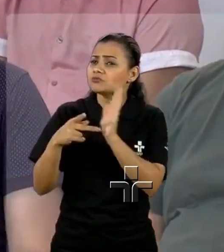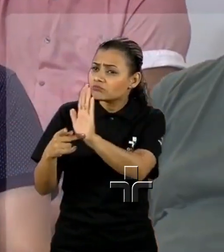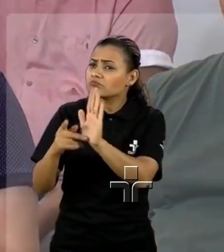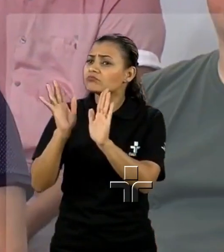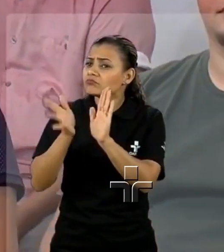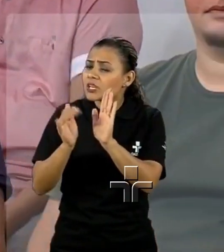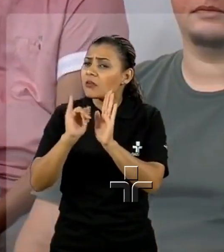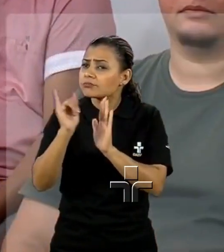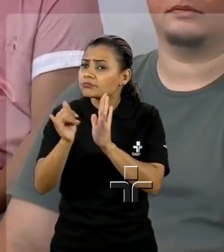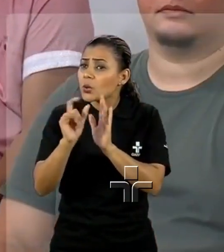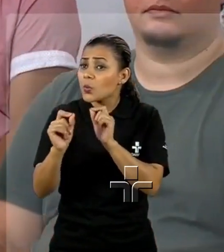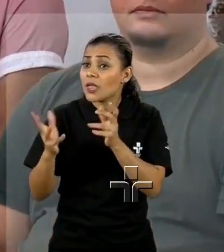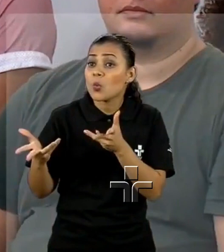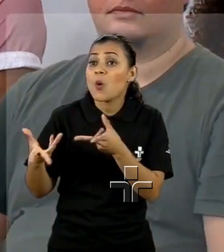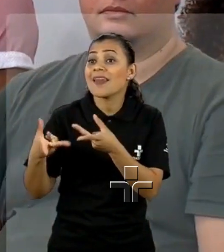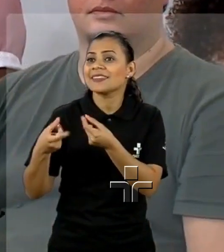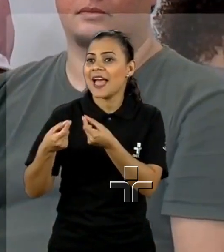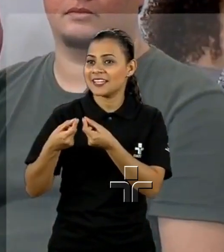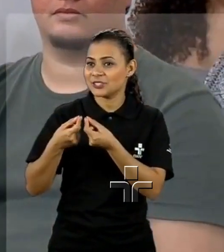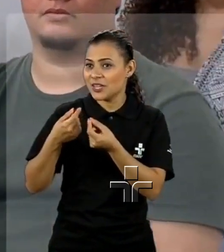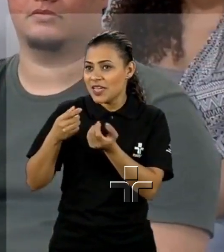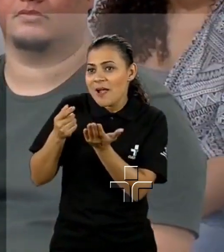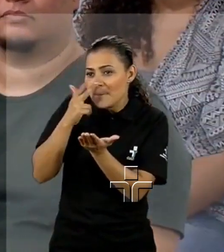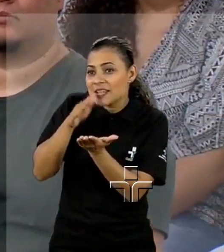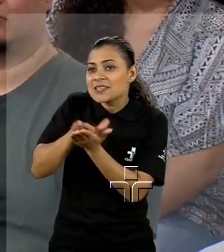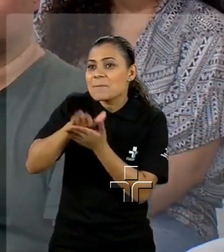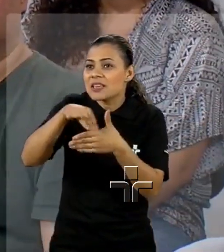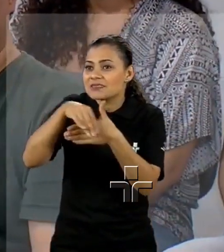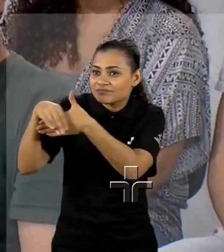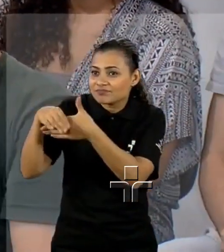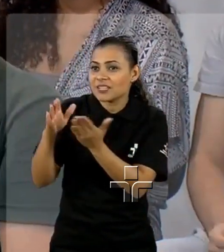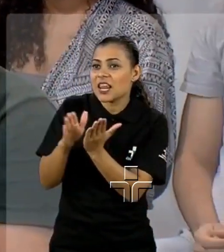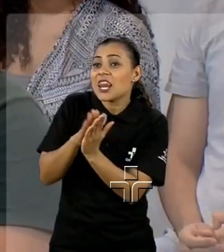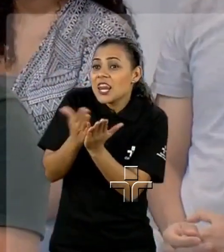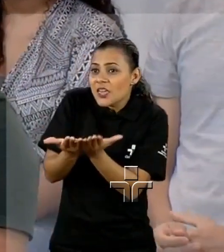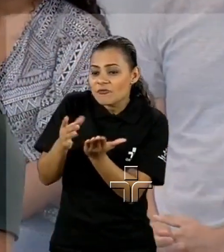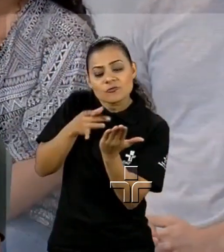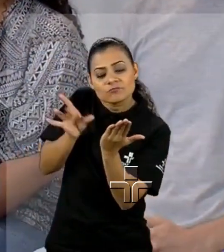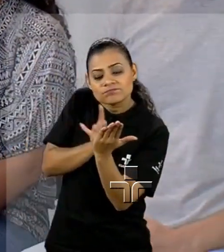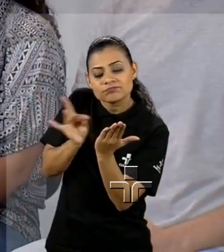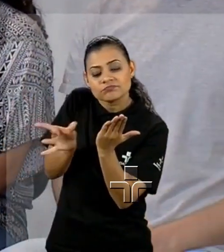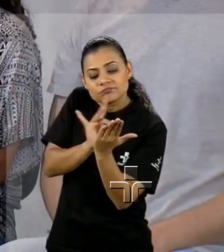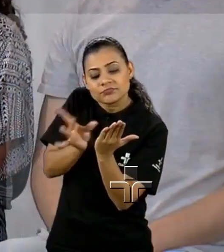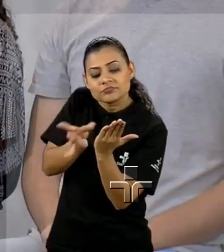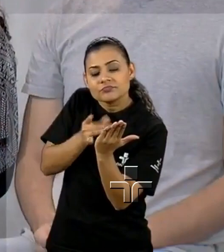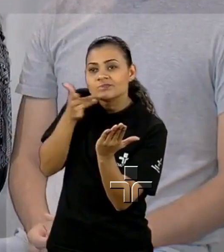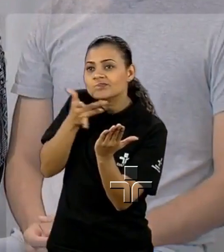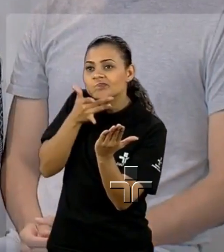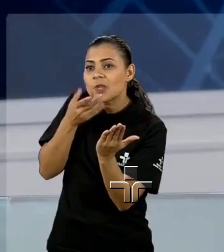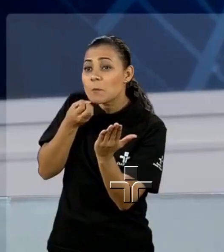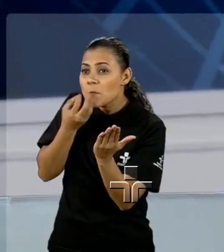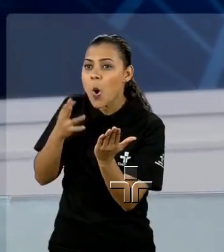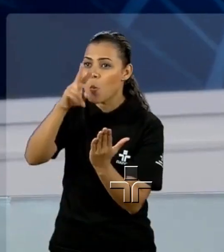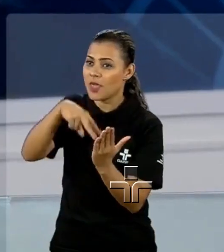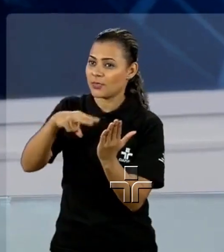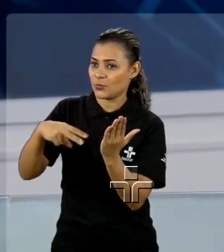maior qualidade na leitura impressa. É exatamente isso que eu estava dizendo, o que você acabou de dizer, que você tem uma maior qualidade na